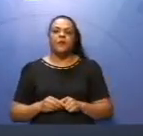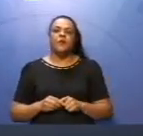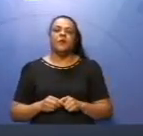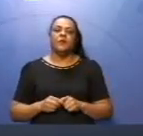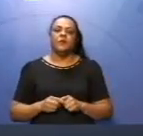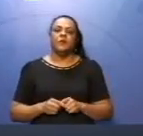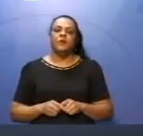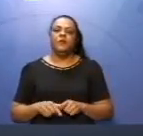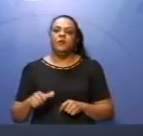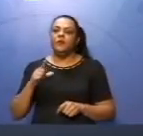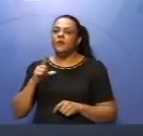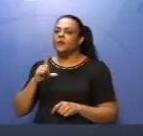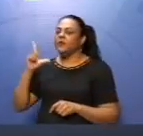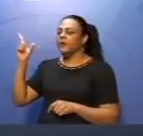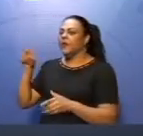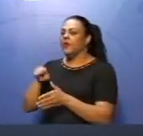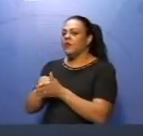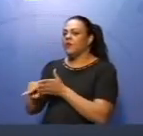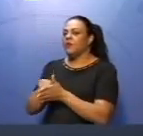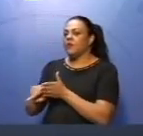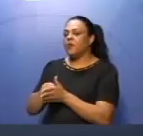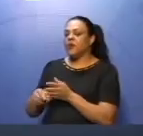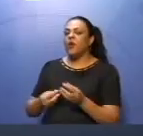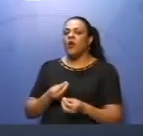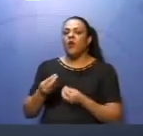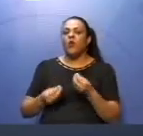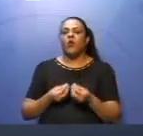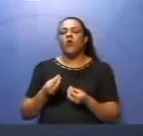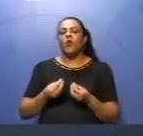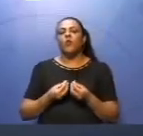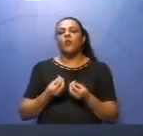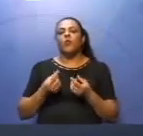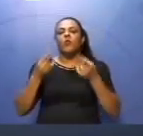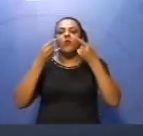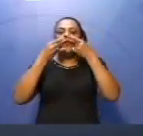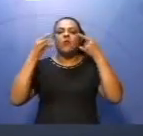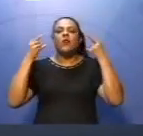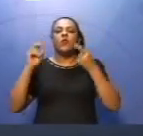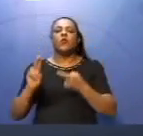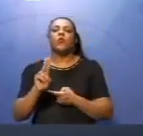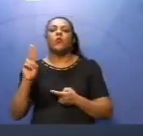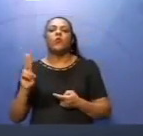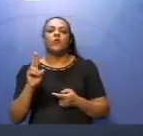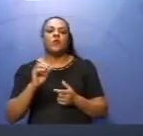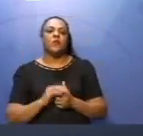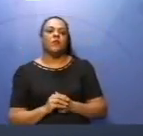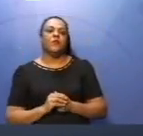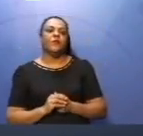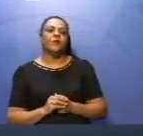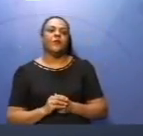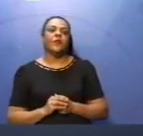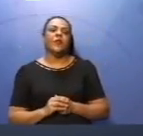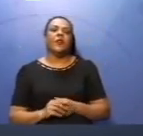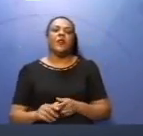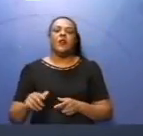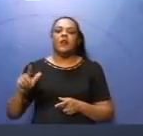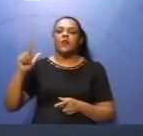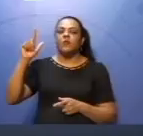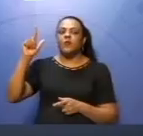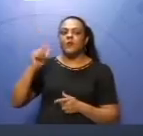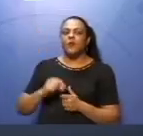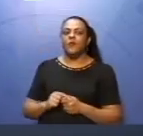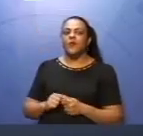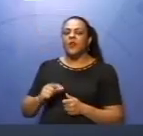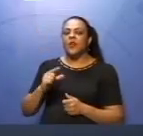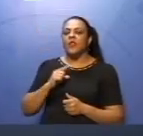uma pesquisa feita sobre o uso da máscara em determinadas situações. Então, aqui no primeiro caso, se eu tenho